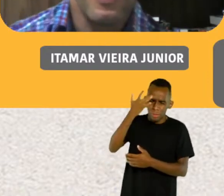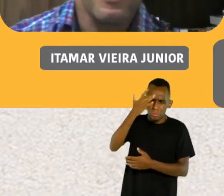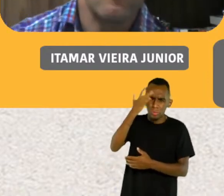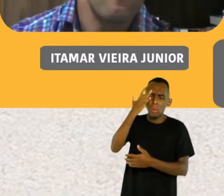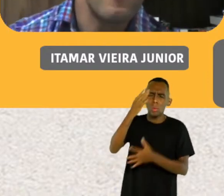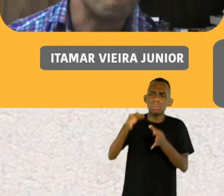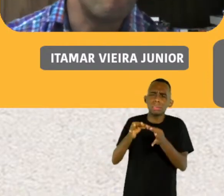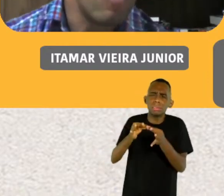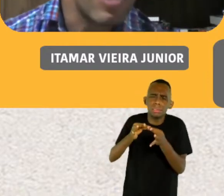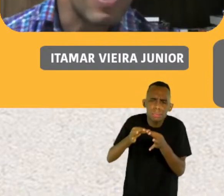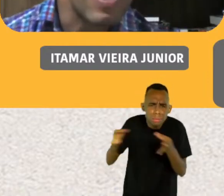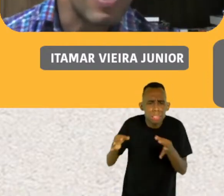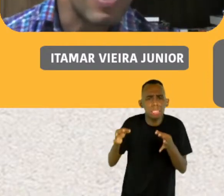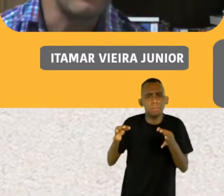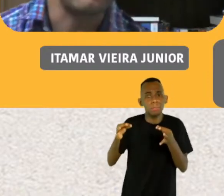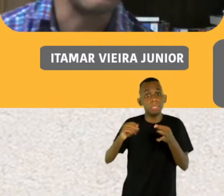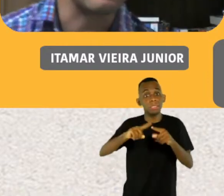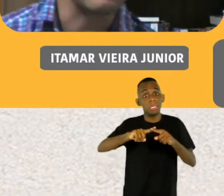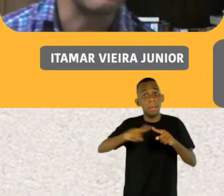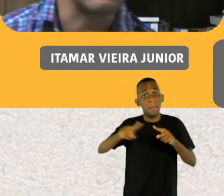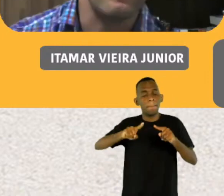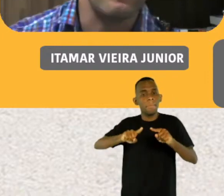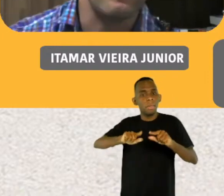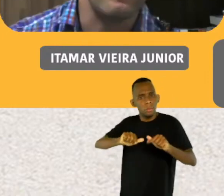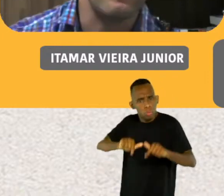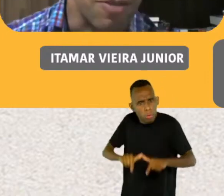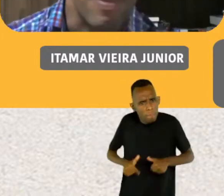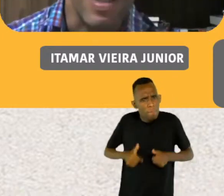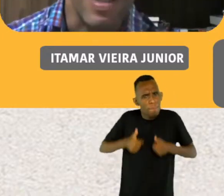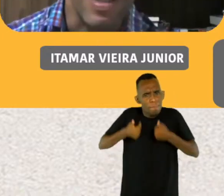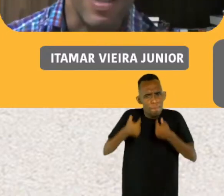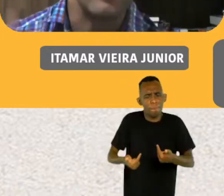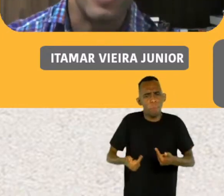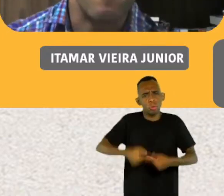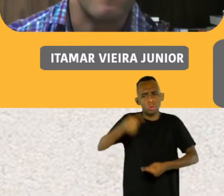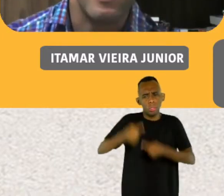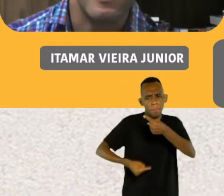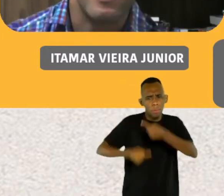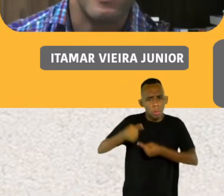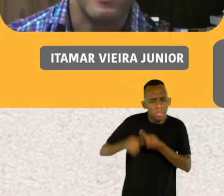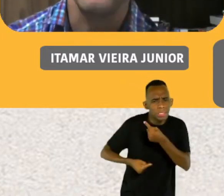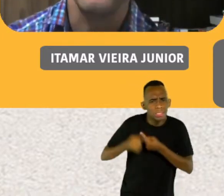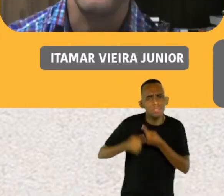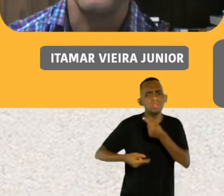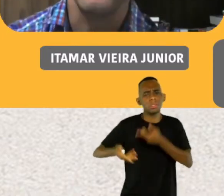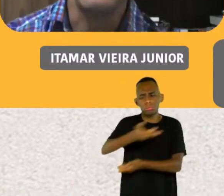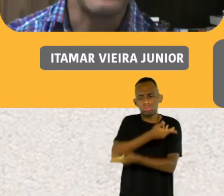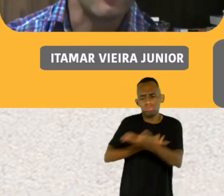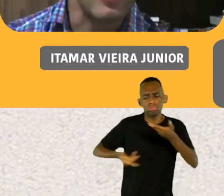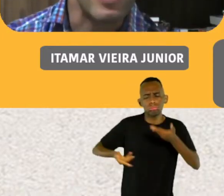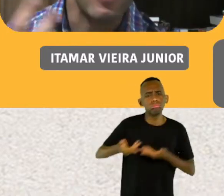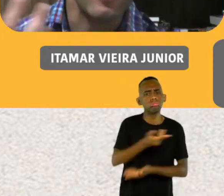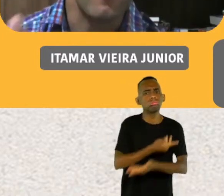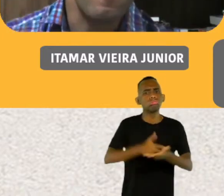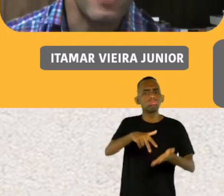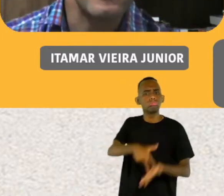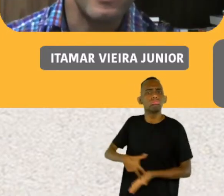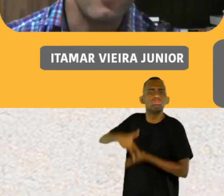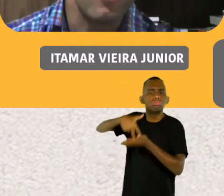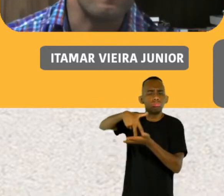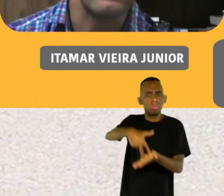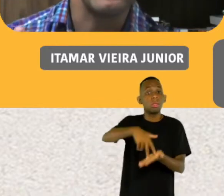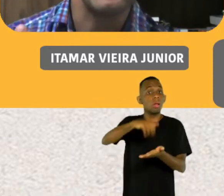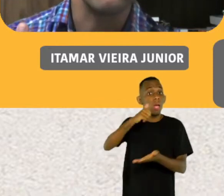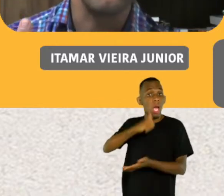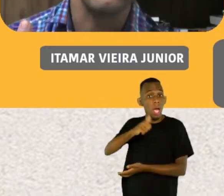precária e com uma força política, né, de discernimento, de debate, e ela sobe,